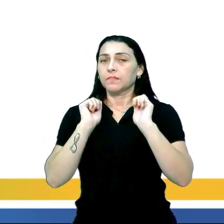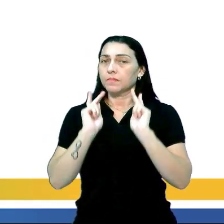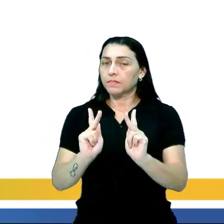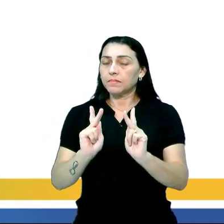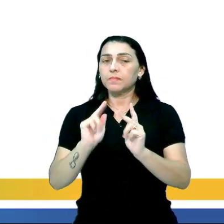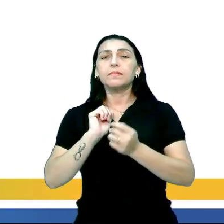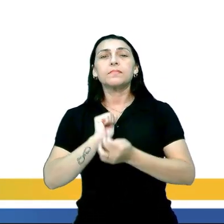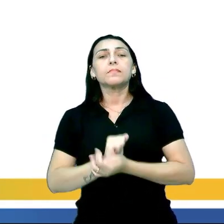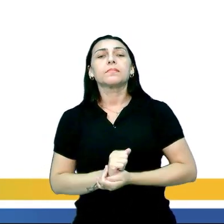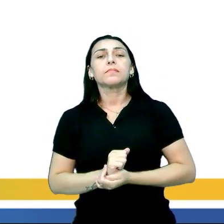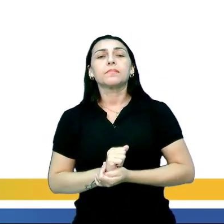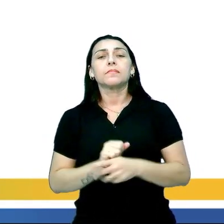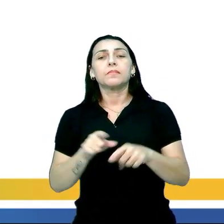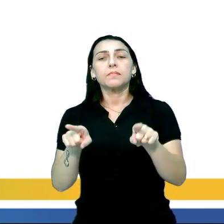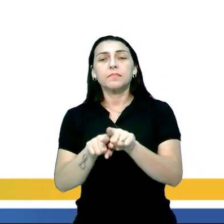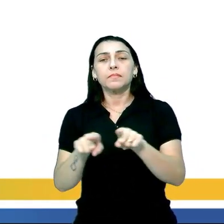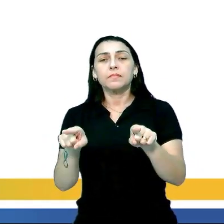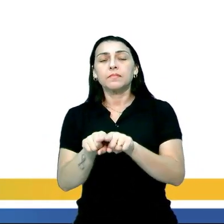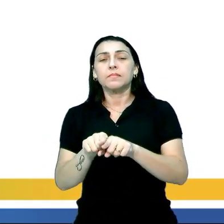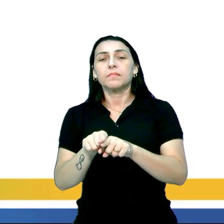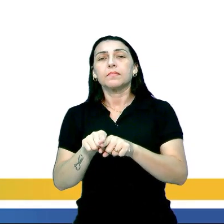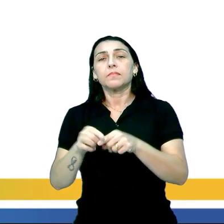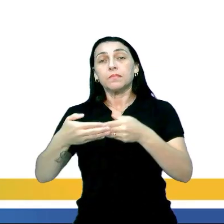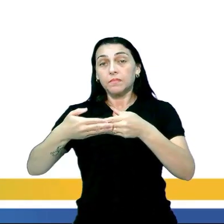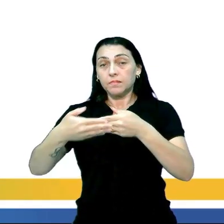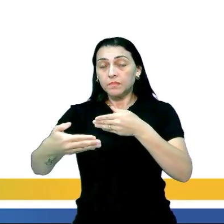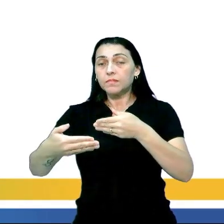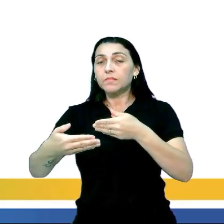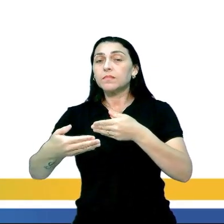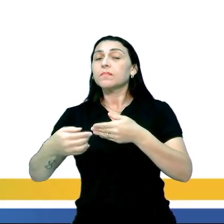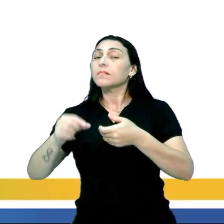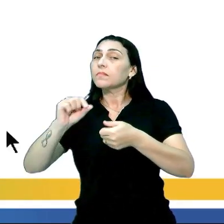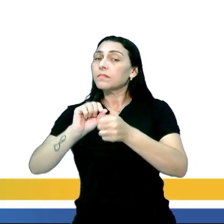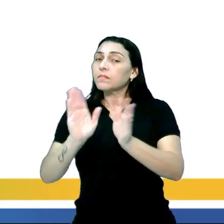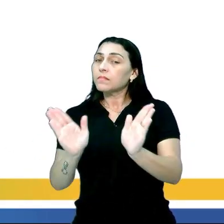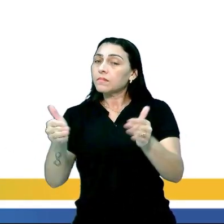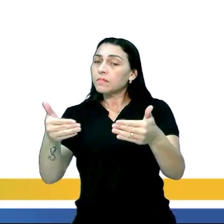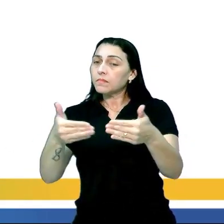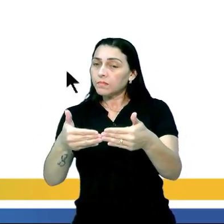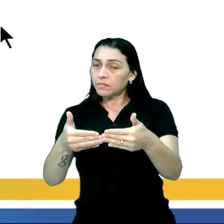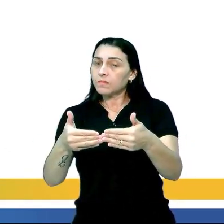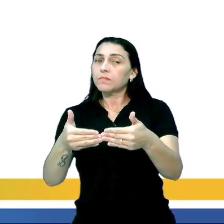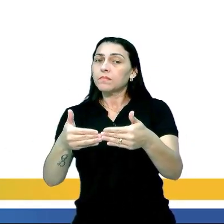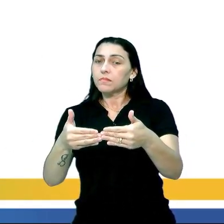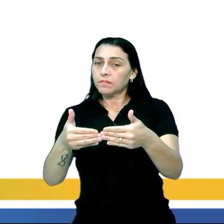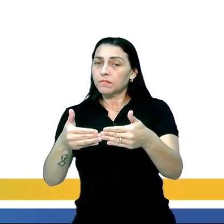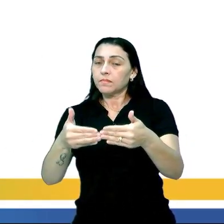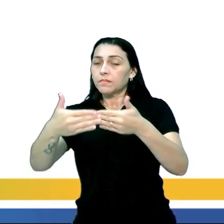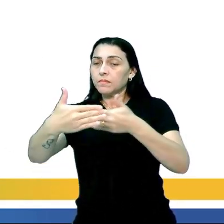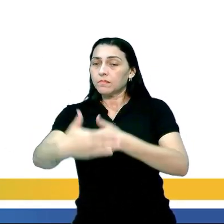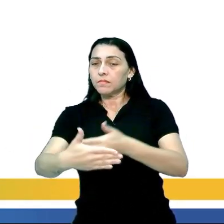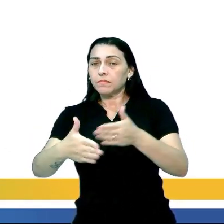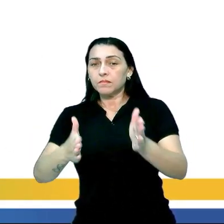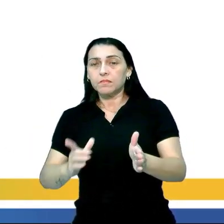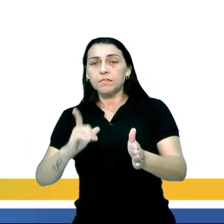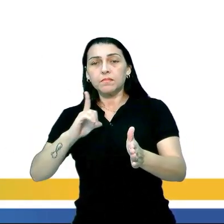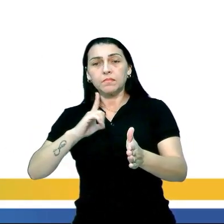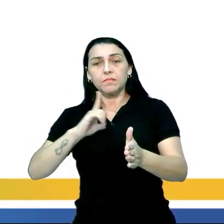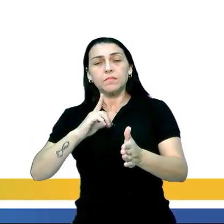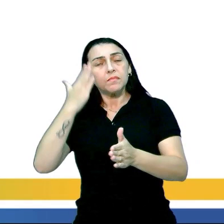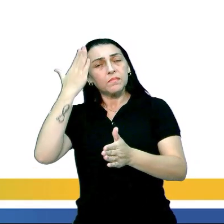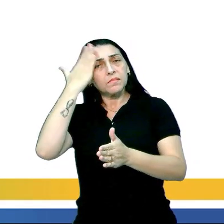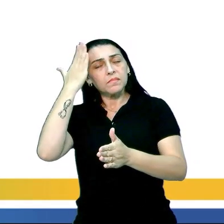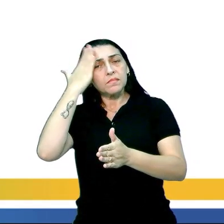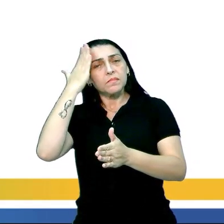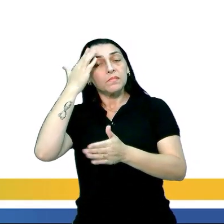ok? E, a partir disso, quando eu fecho a minha planificação, eu tenho dessa maneira aqui, ó. Eu sei